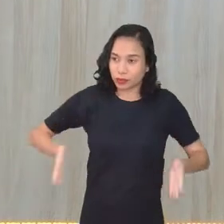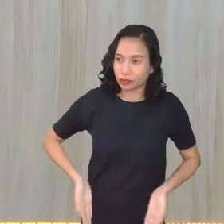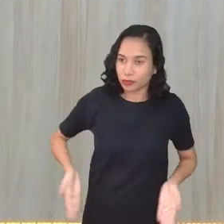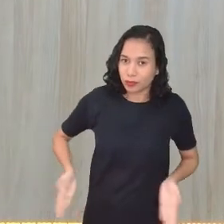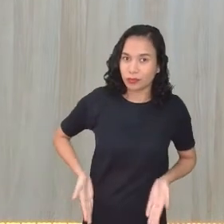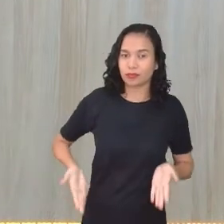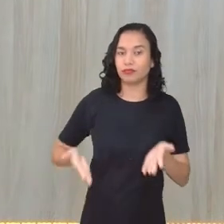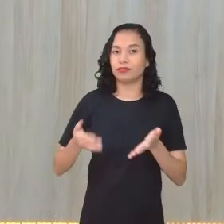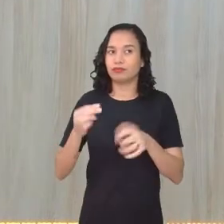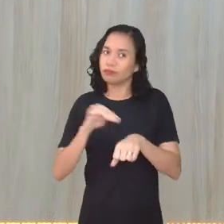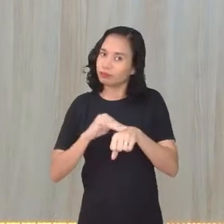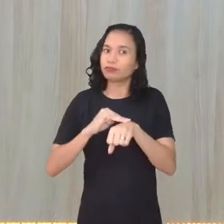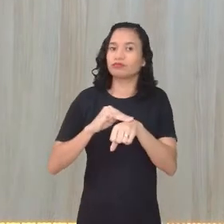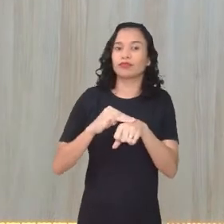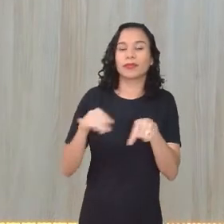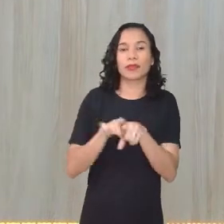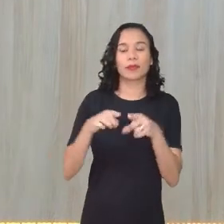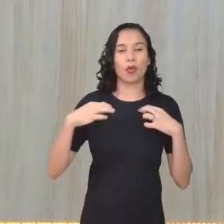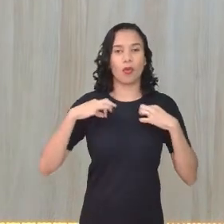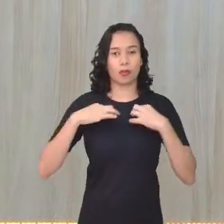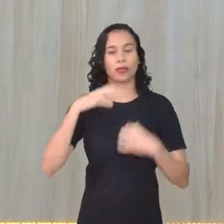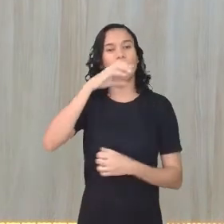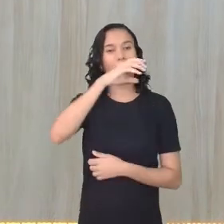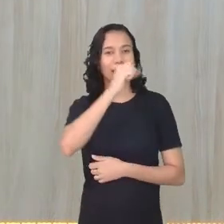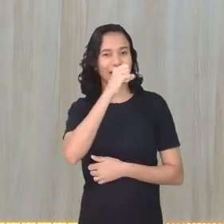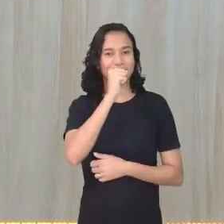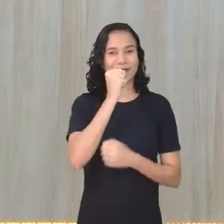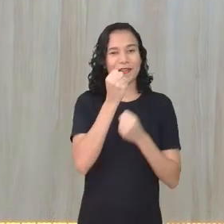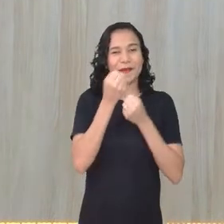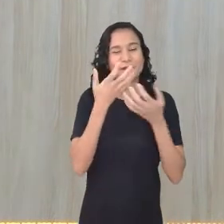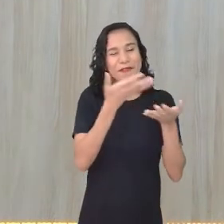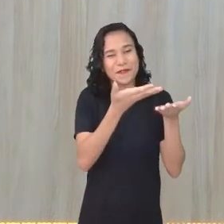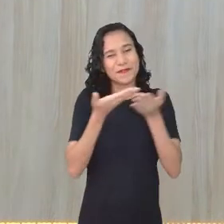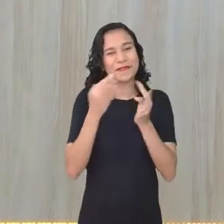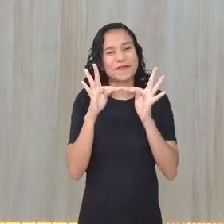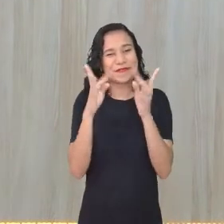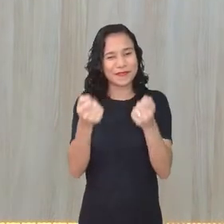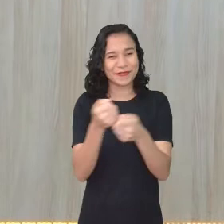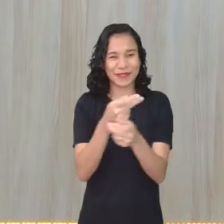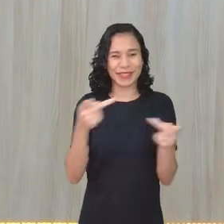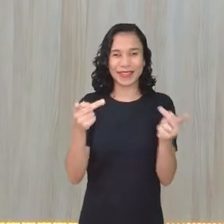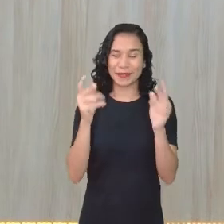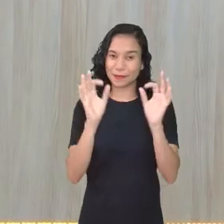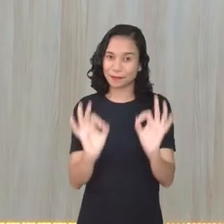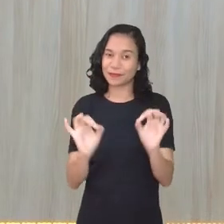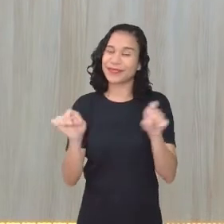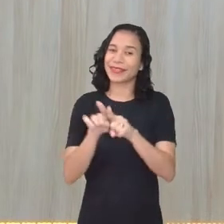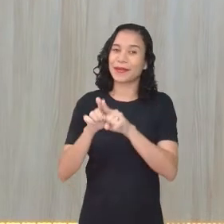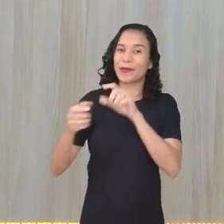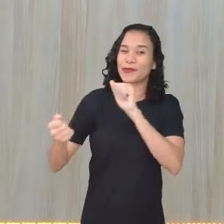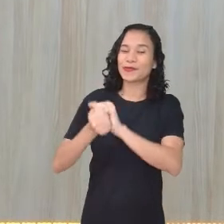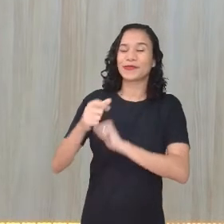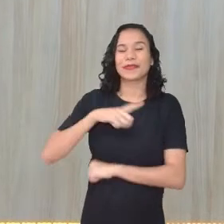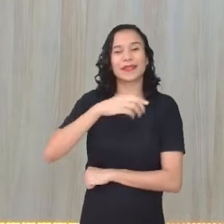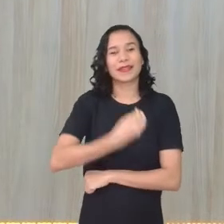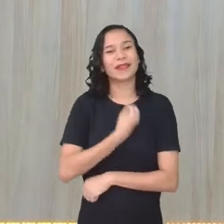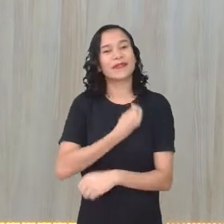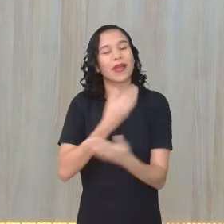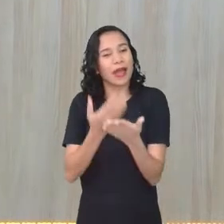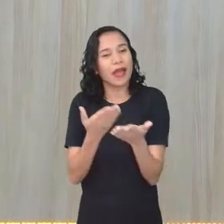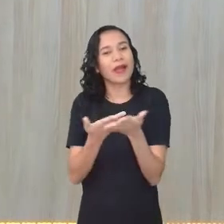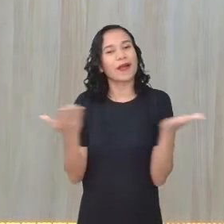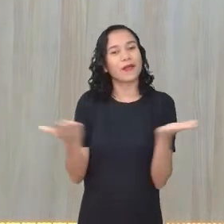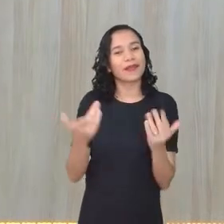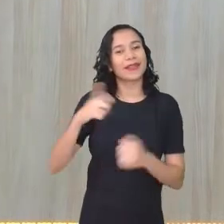calça marrom e uma blusa laranja. Sejam todos bem-vindos, tá certo? Ao meu lado, me acompanhando na aula de hoje,